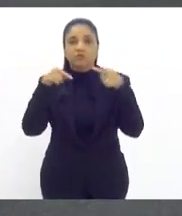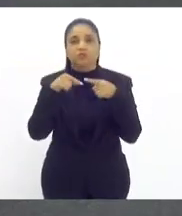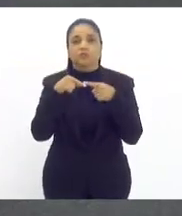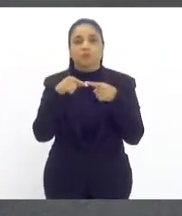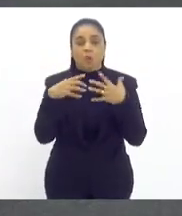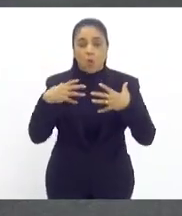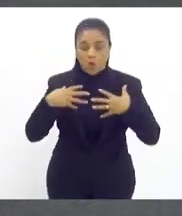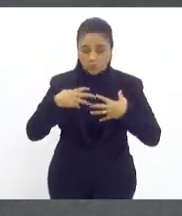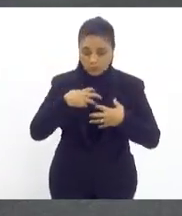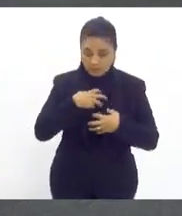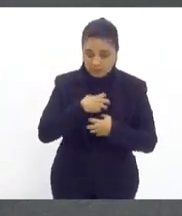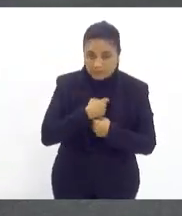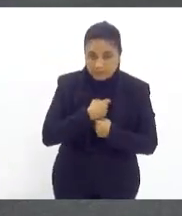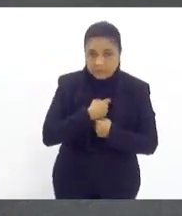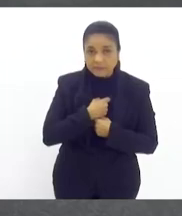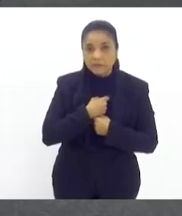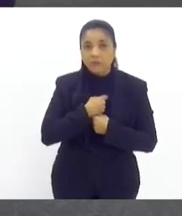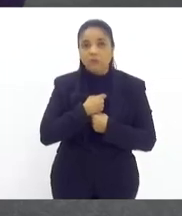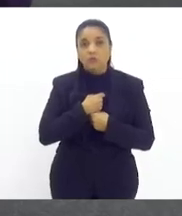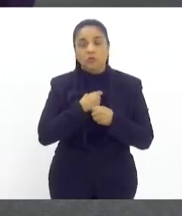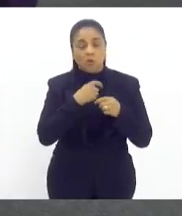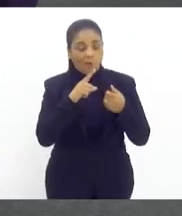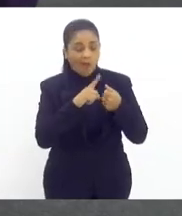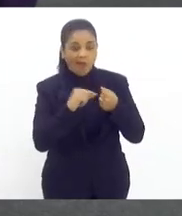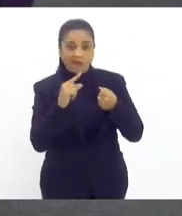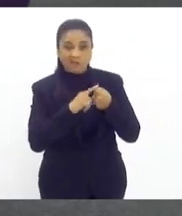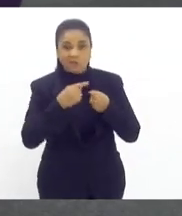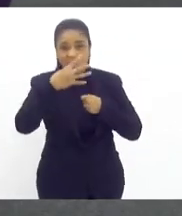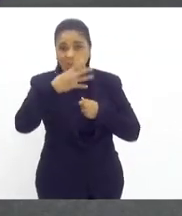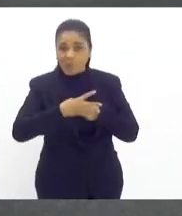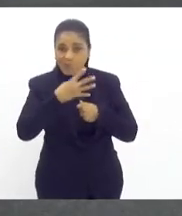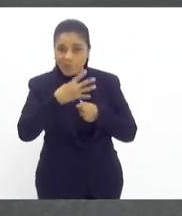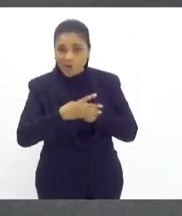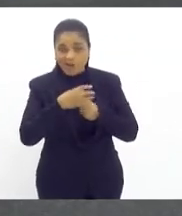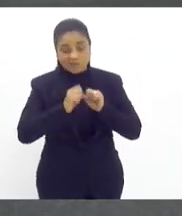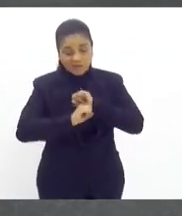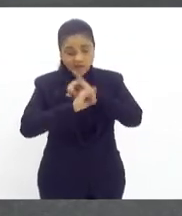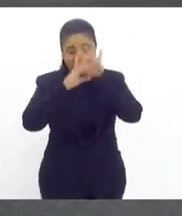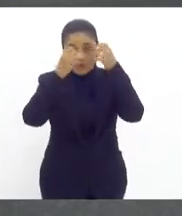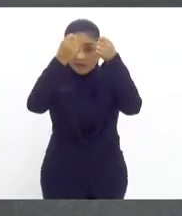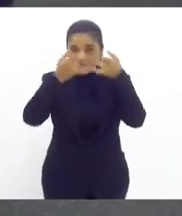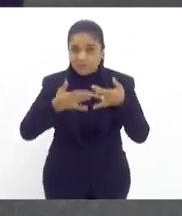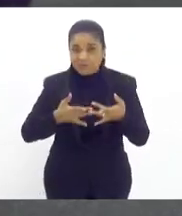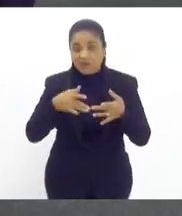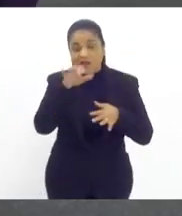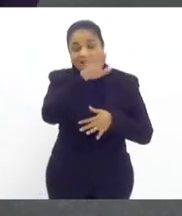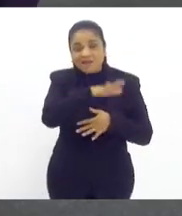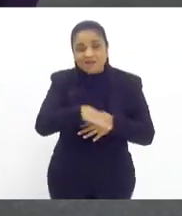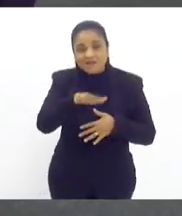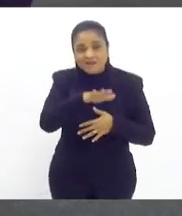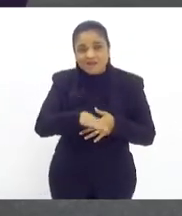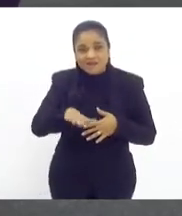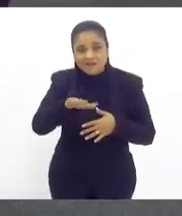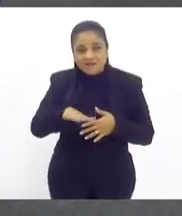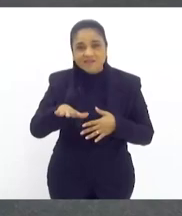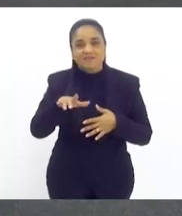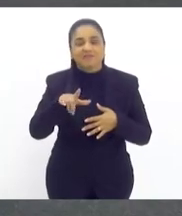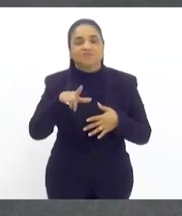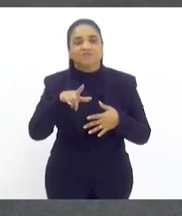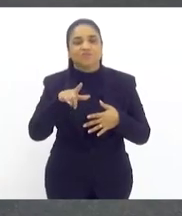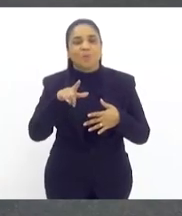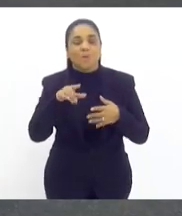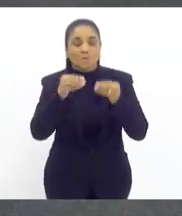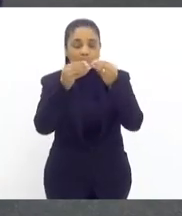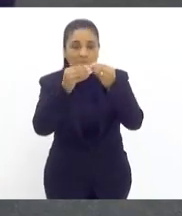é só ler o artigo 4º que fala claramente crianças com algum comprometimento da saúde